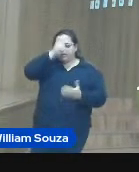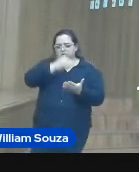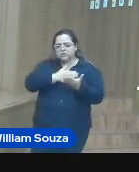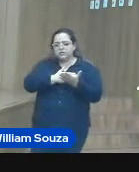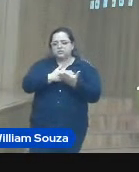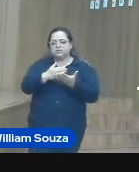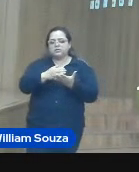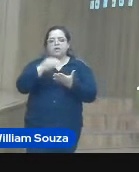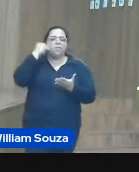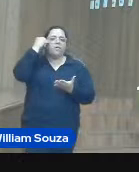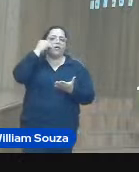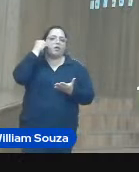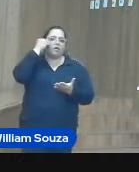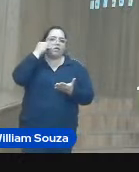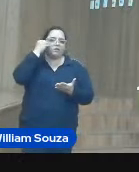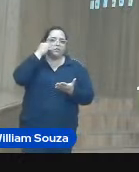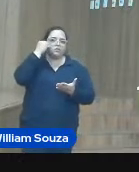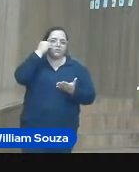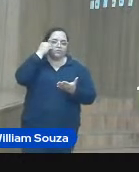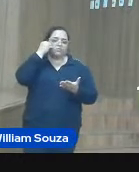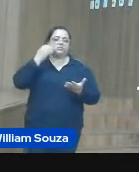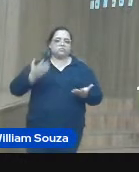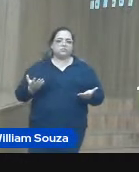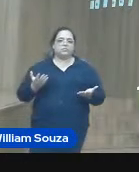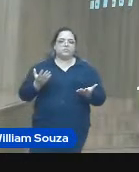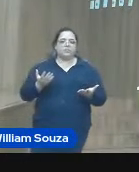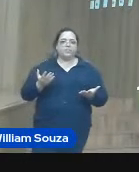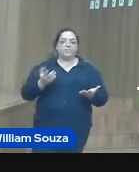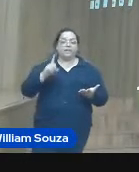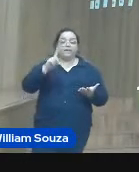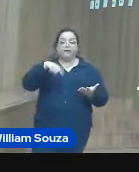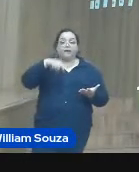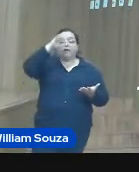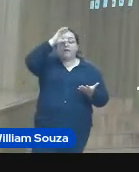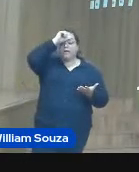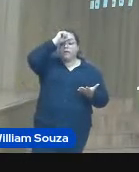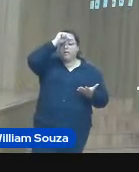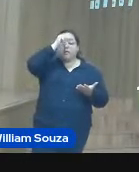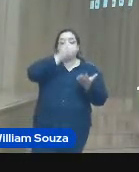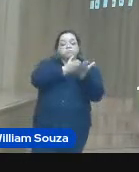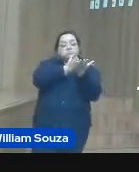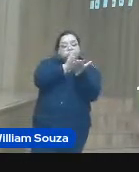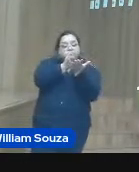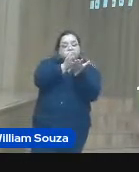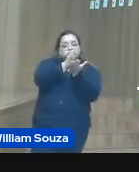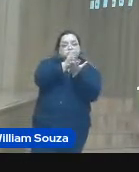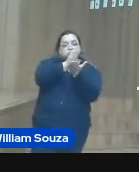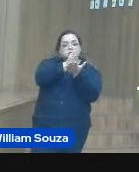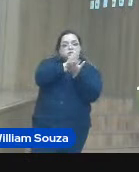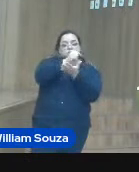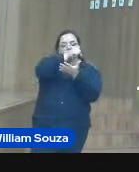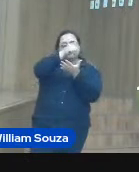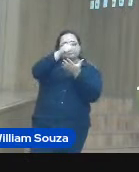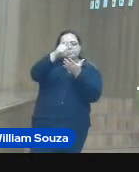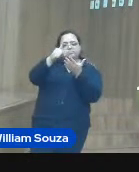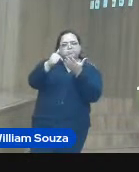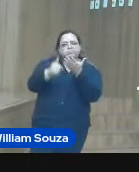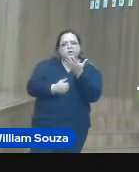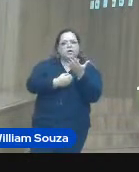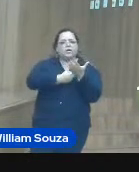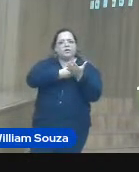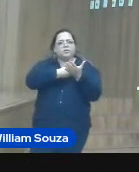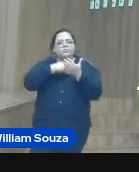sabe? São conhecimentos produzidos por diferentes formas de vida e que podem constituir, volto a